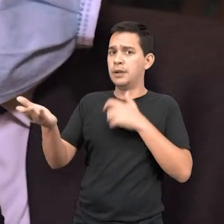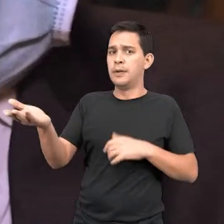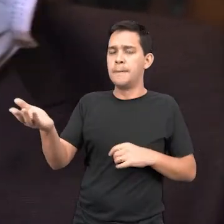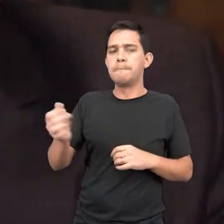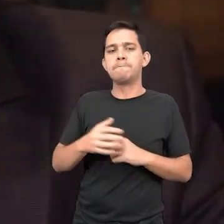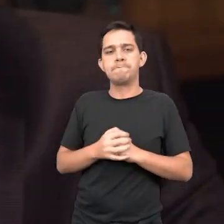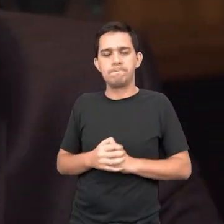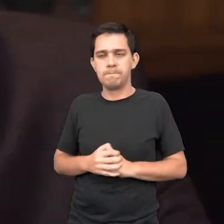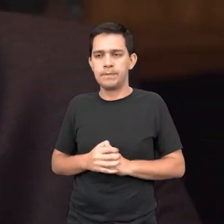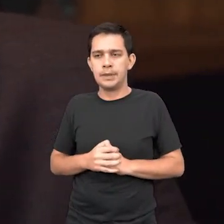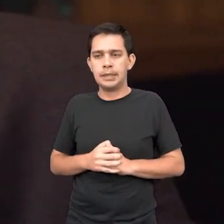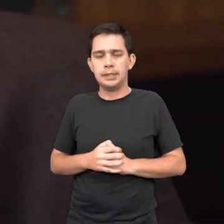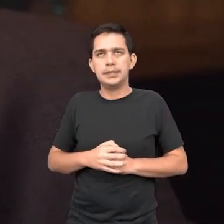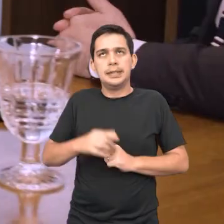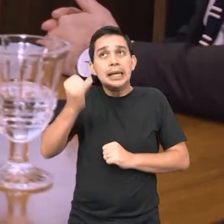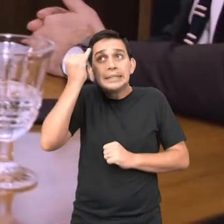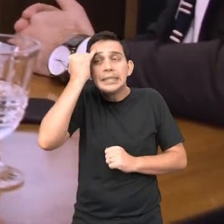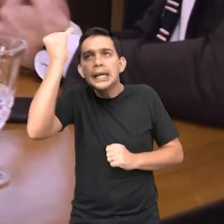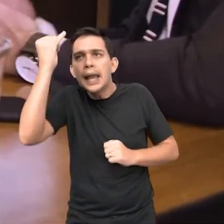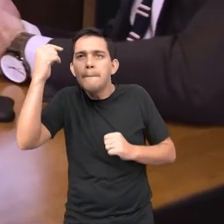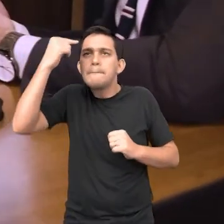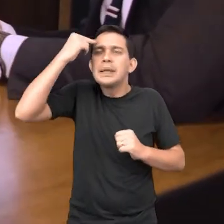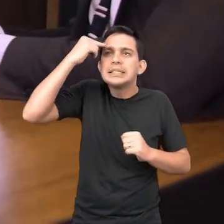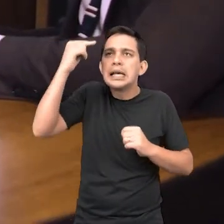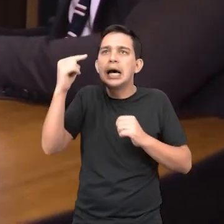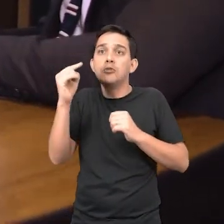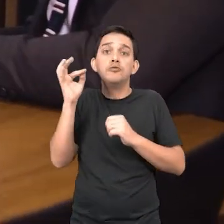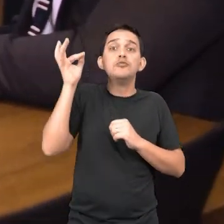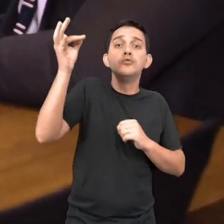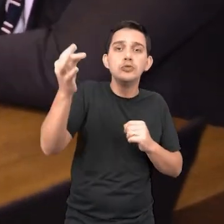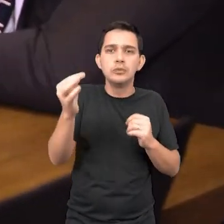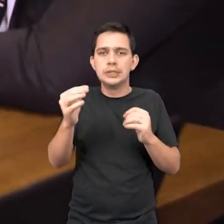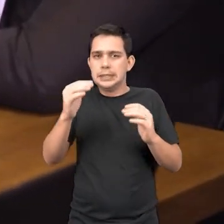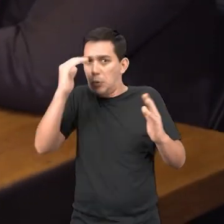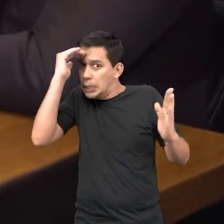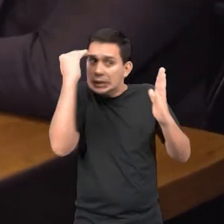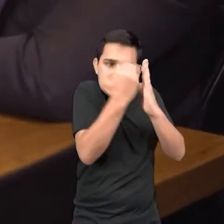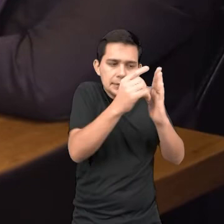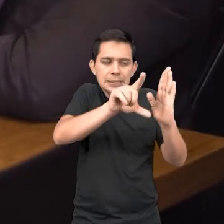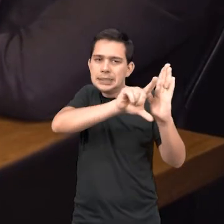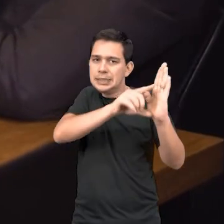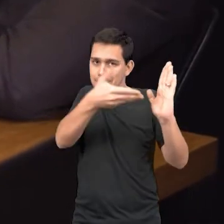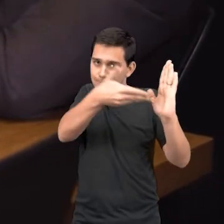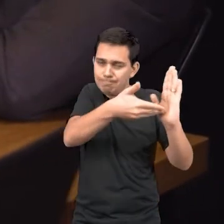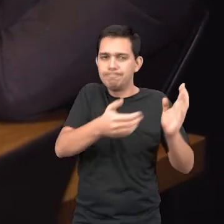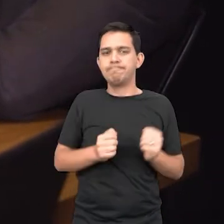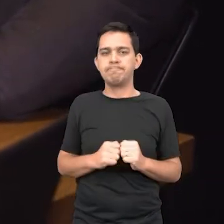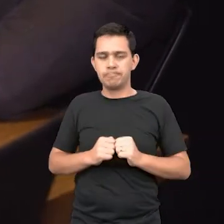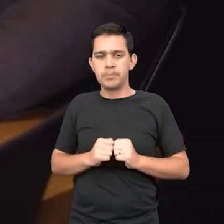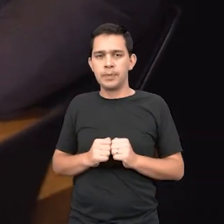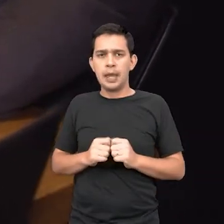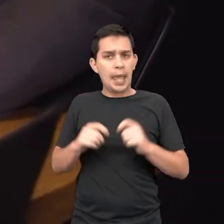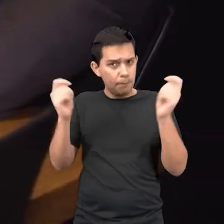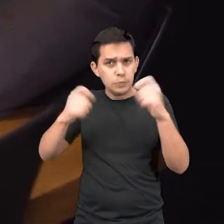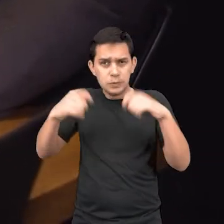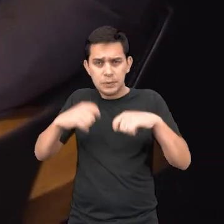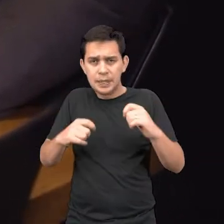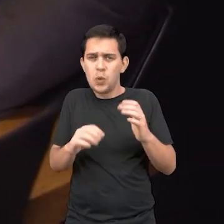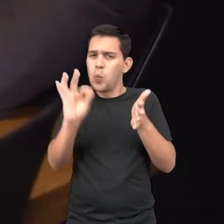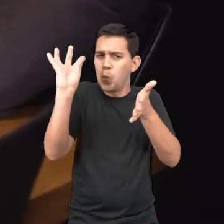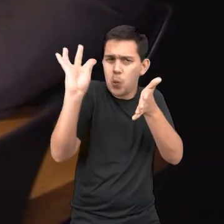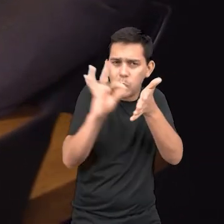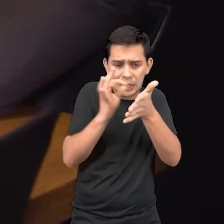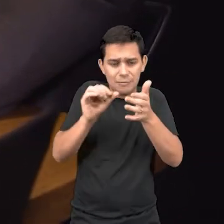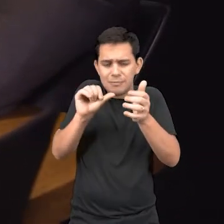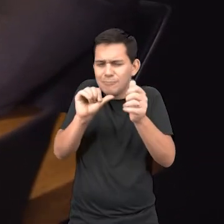futuros, respeitando a legislação. Nesse sentido, até mesmo uma alteração no contrato pode ser feita